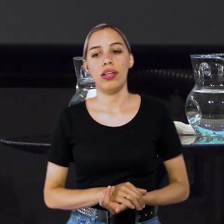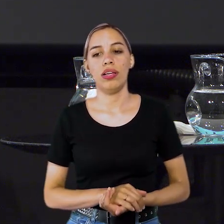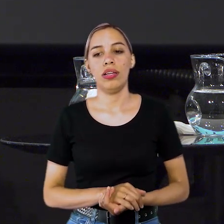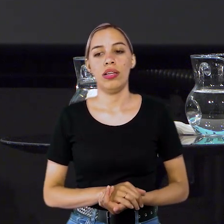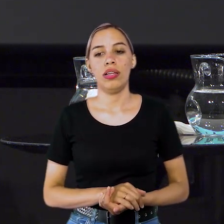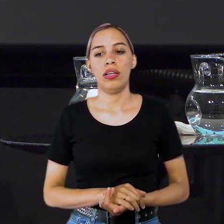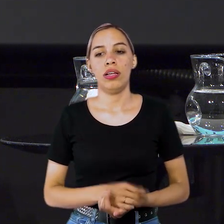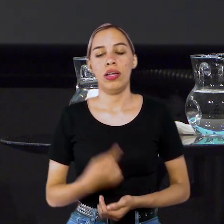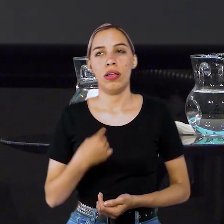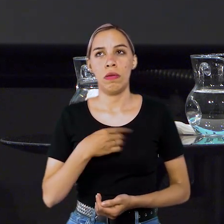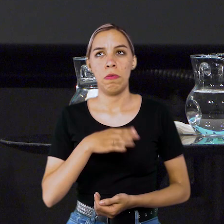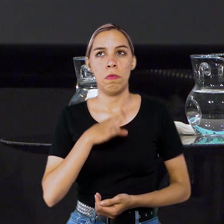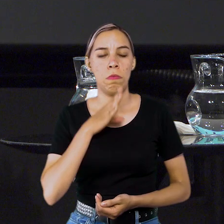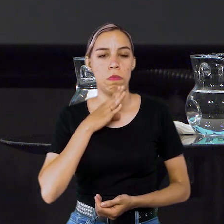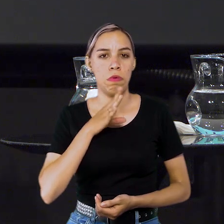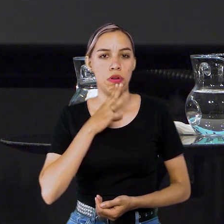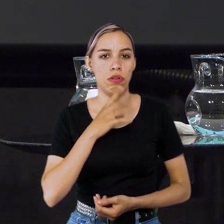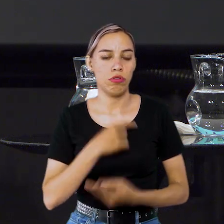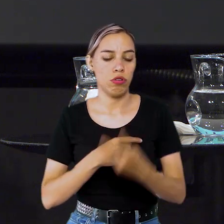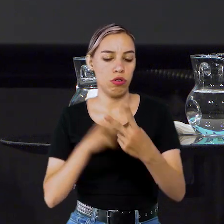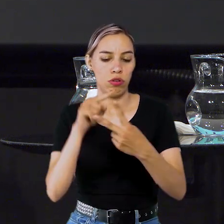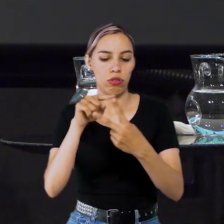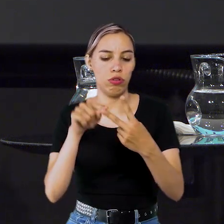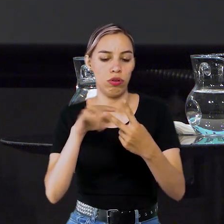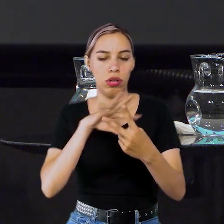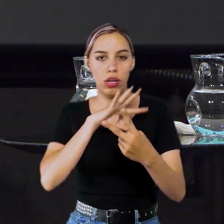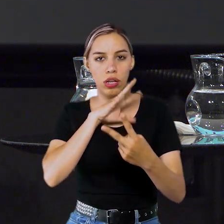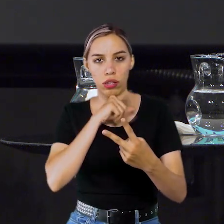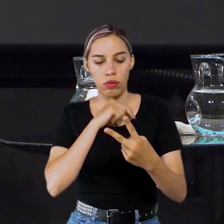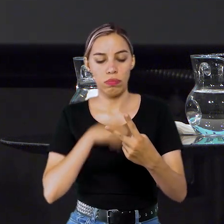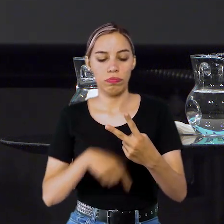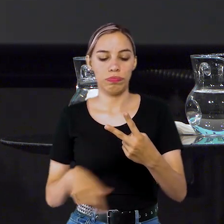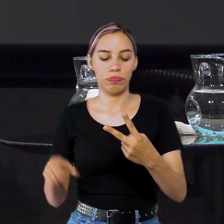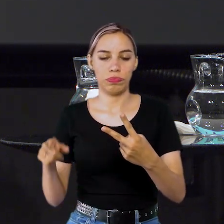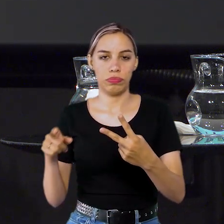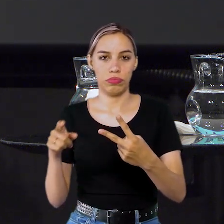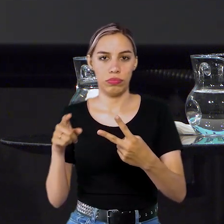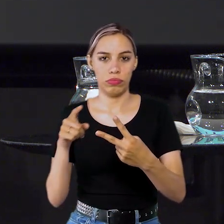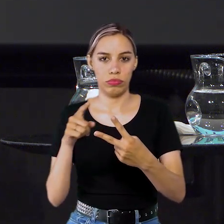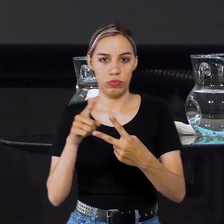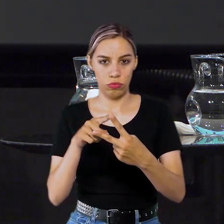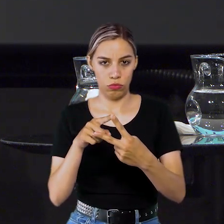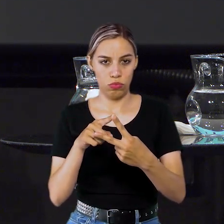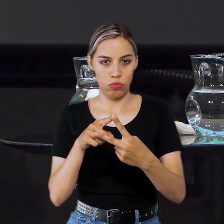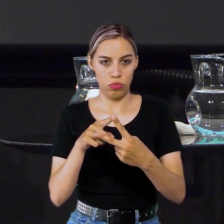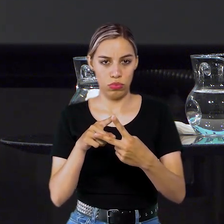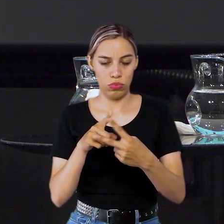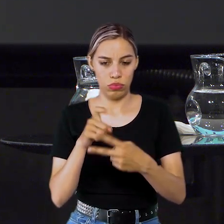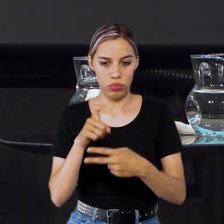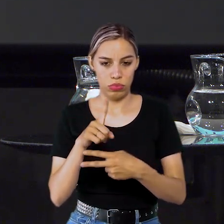que eu conheço, somente dois animais. Um lagarta pode